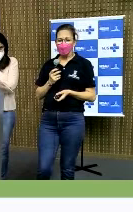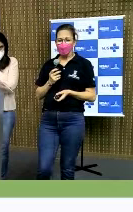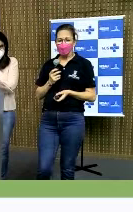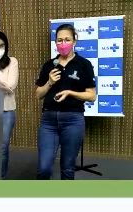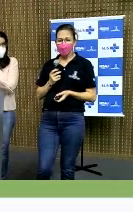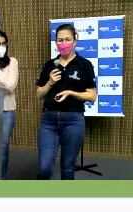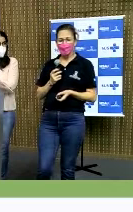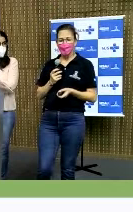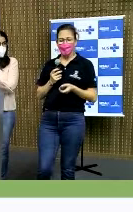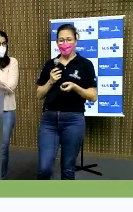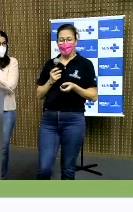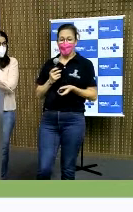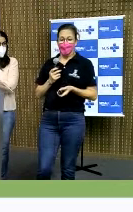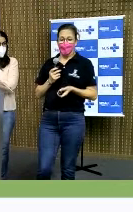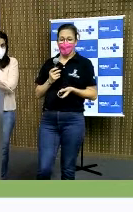2021.